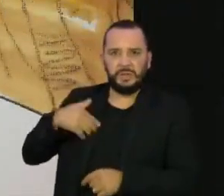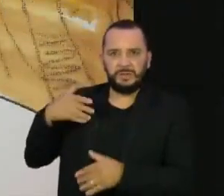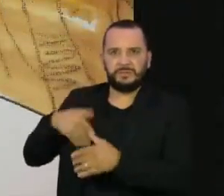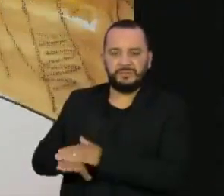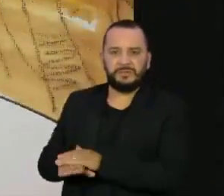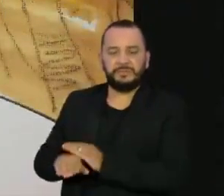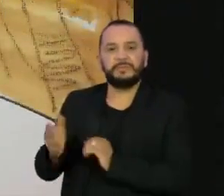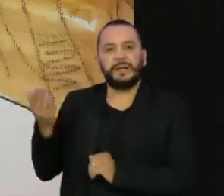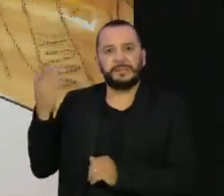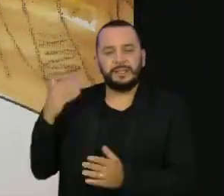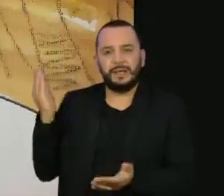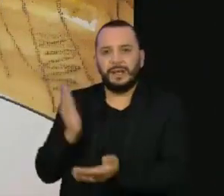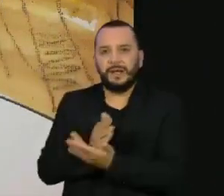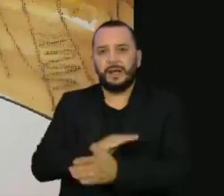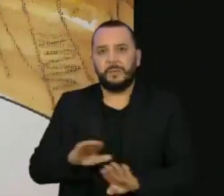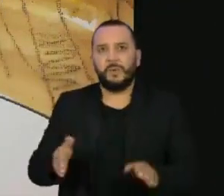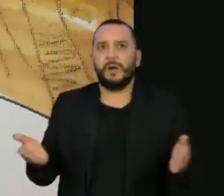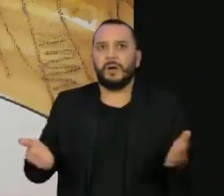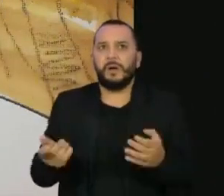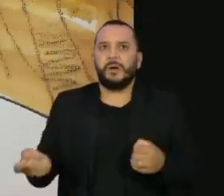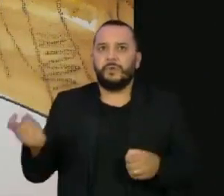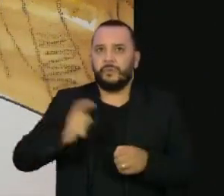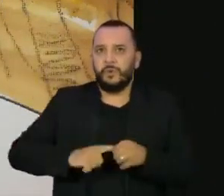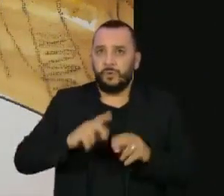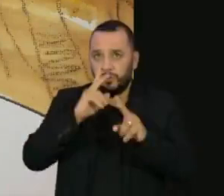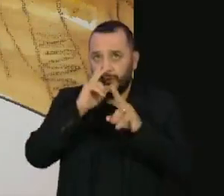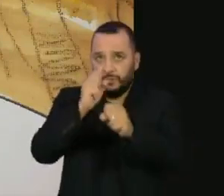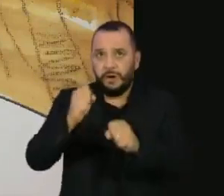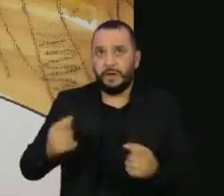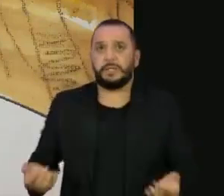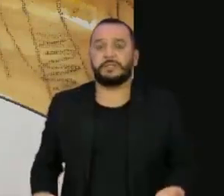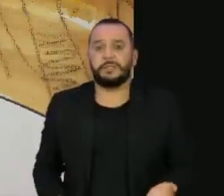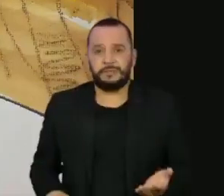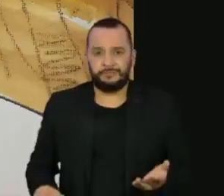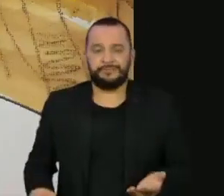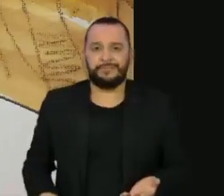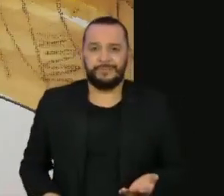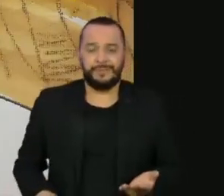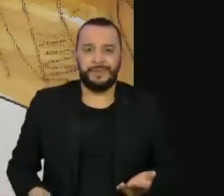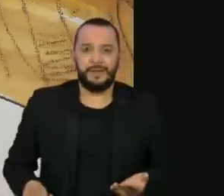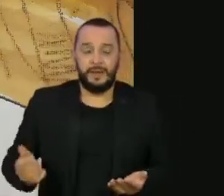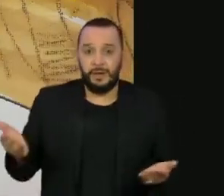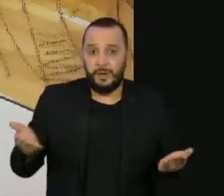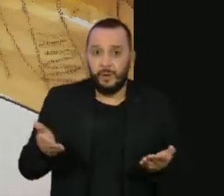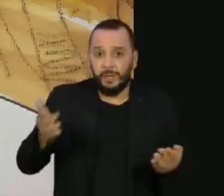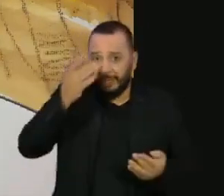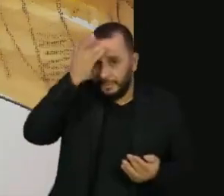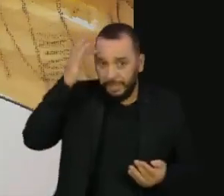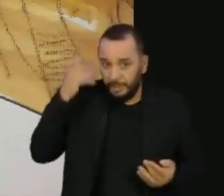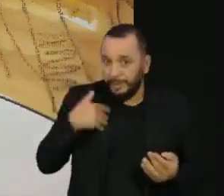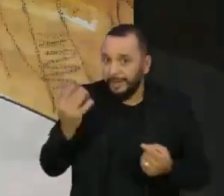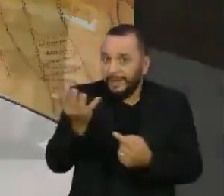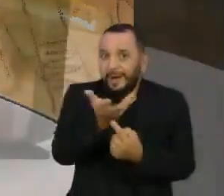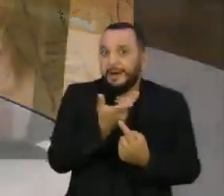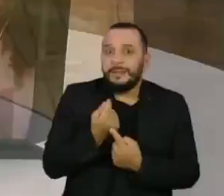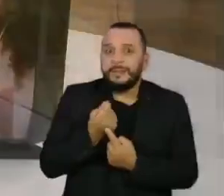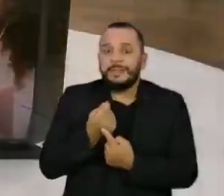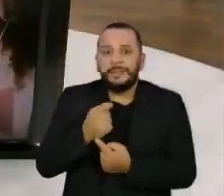tinha passado, isso voltou com uma força muito grande, assim. Então, assim, o artista hoje que acha